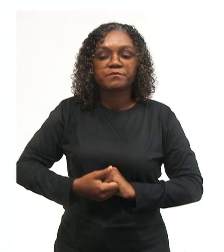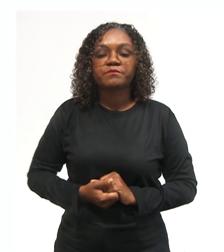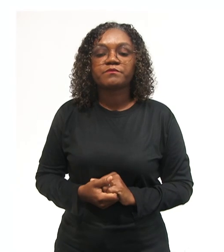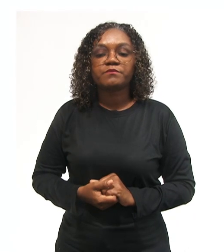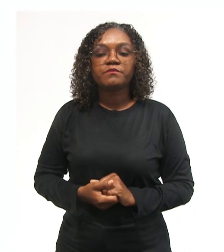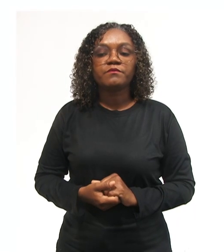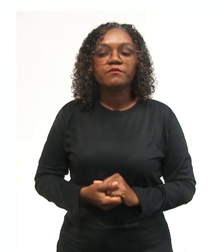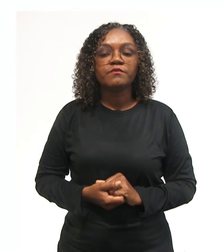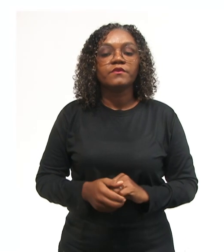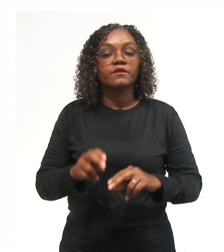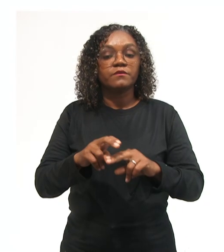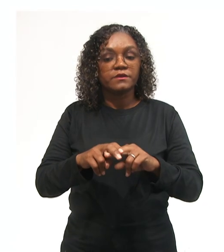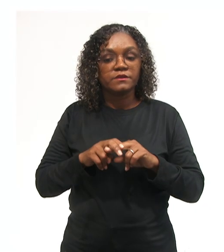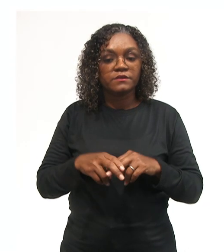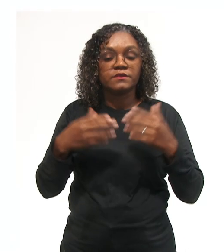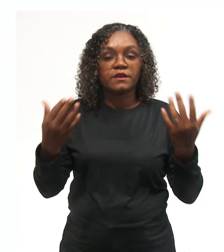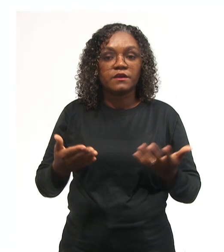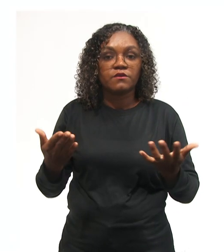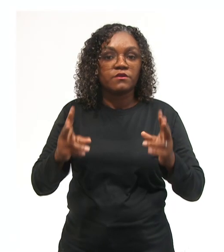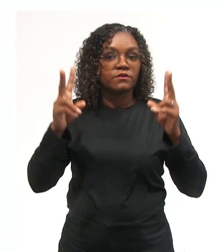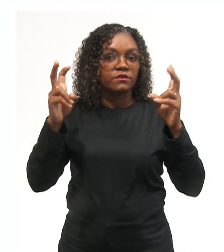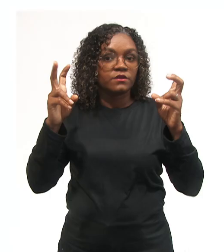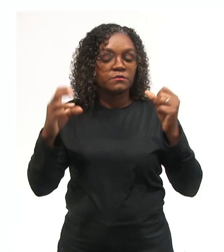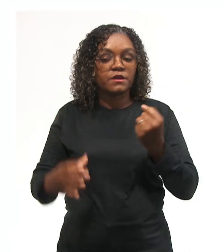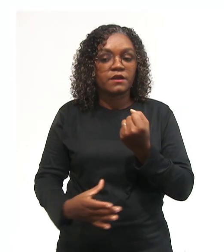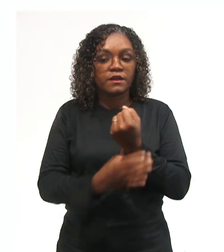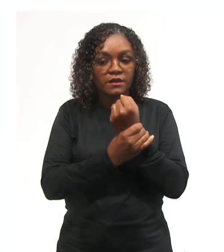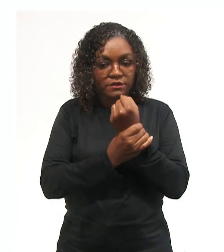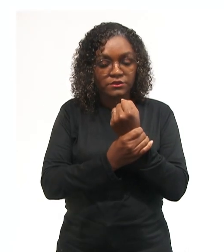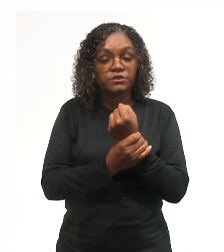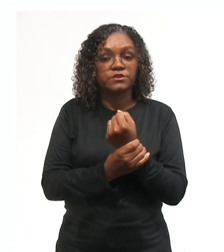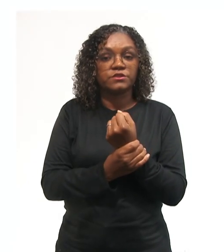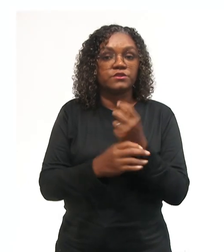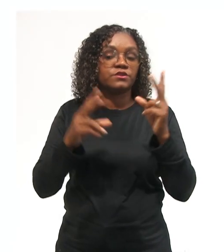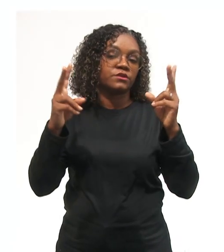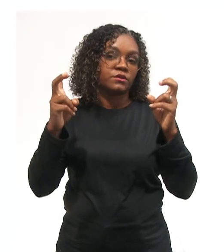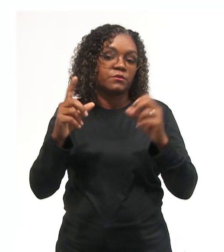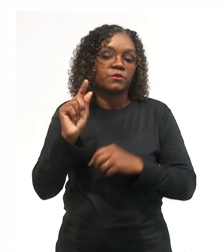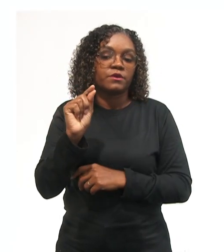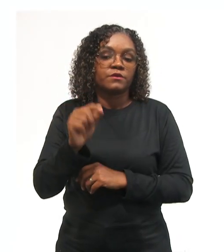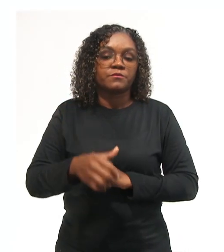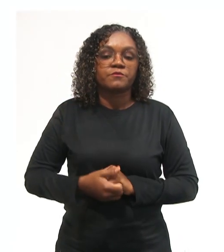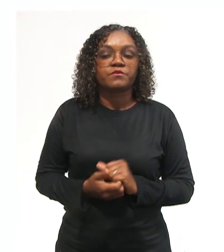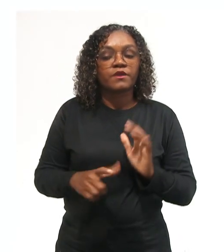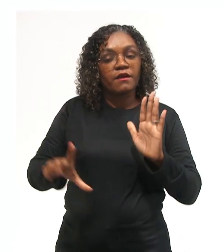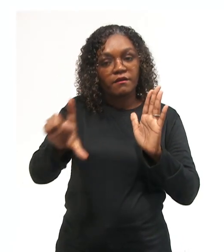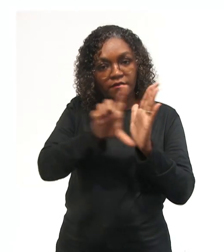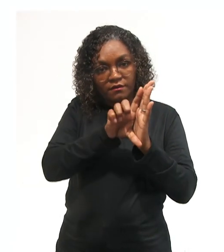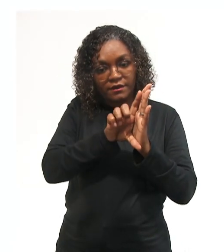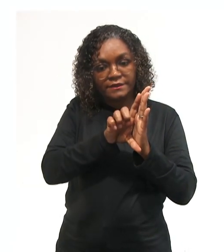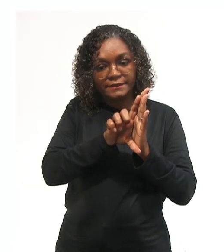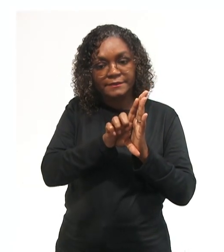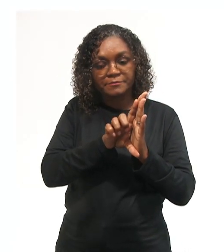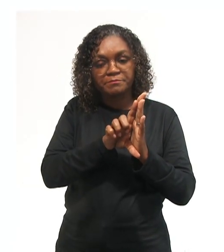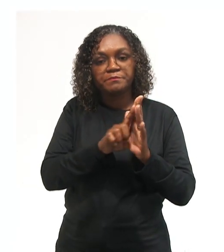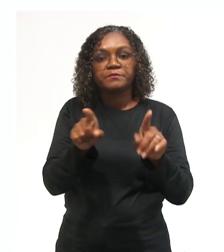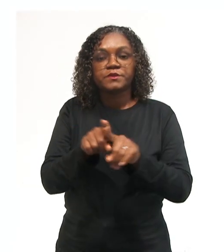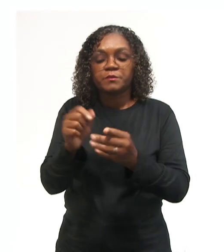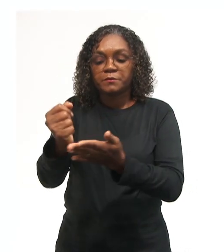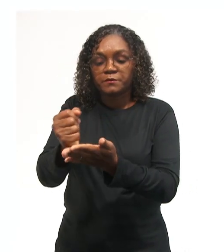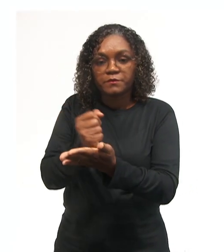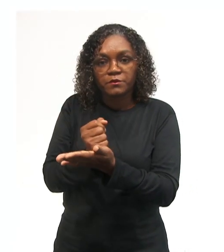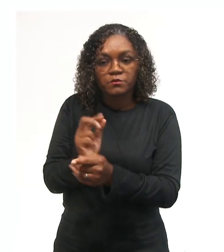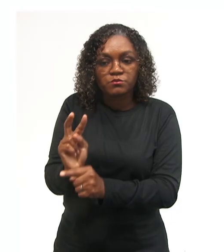Então, falando mais um pouquinho ainda sobre as razões para existir o Estado: garantir a ordem legal, proteção dos contratos e